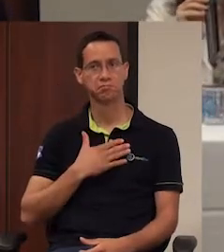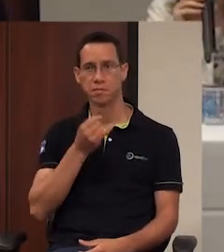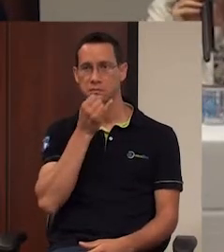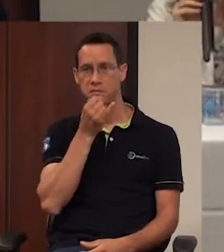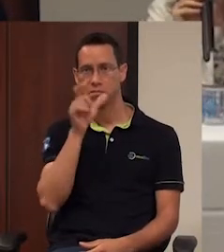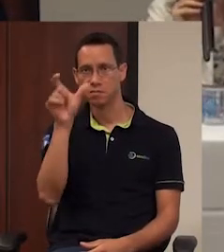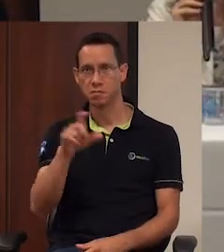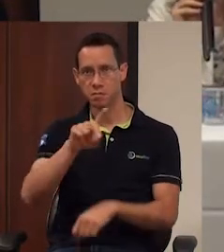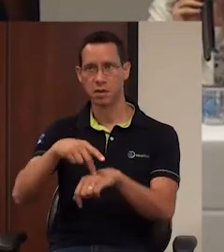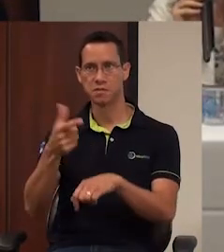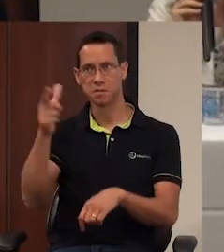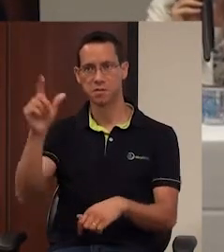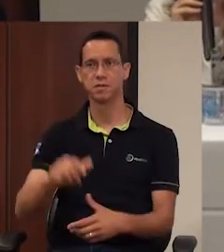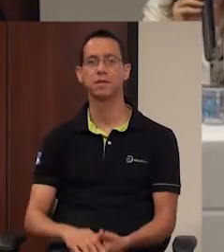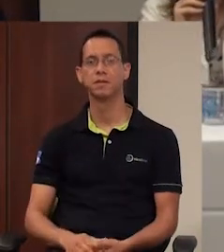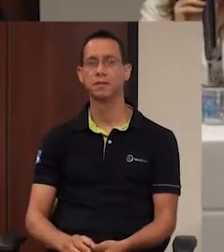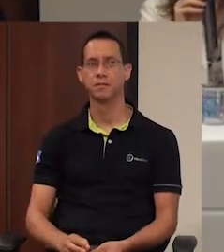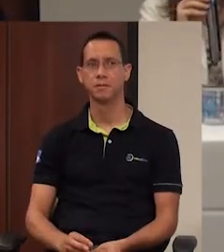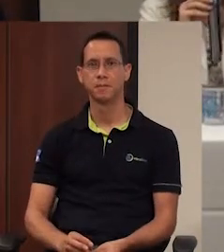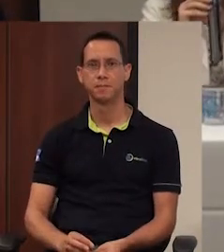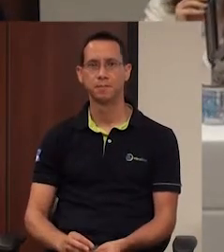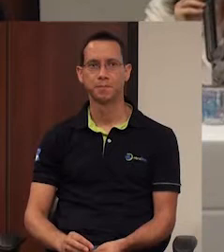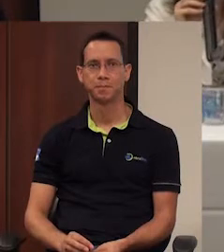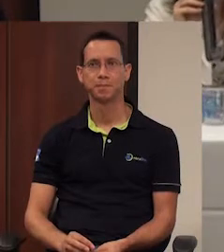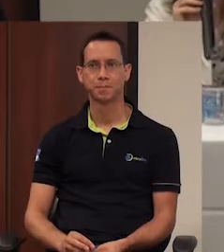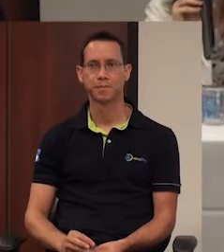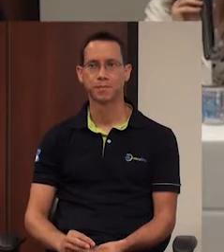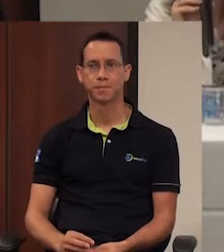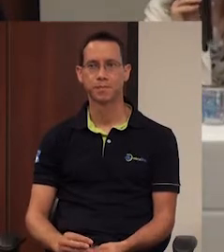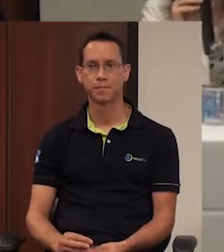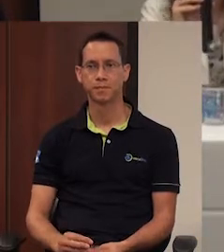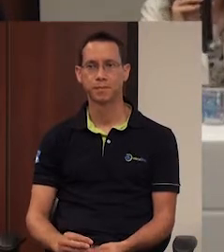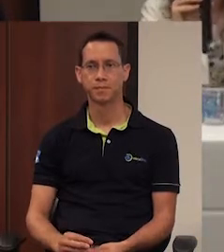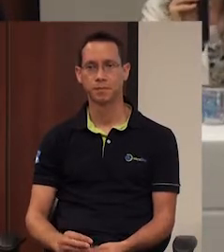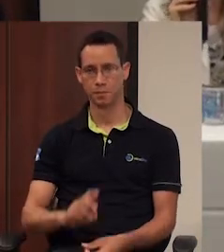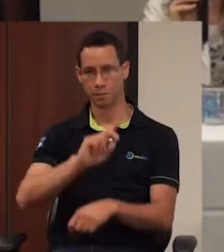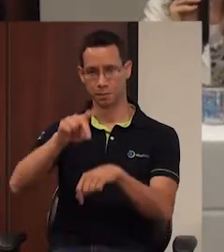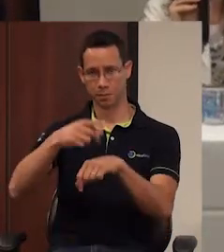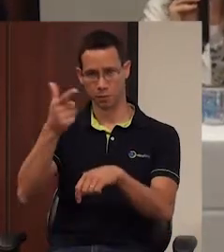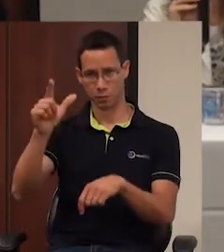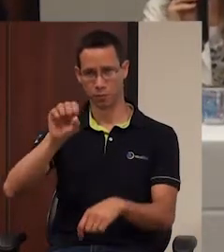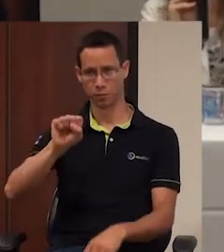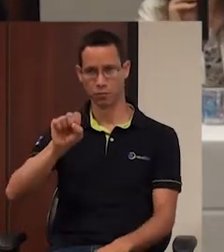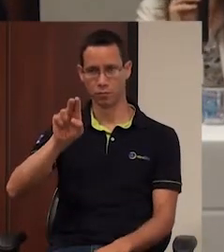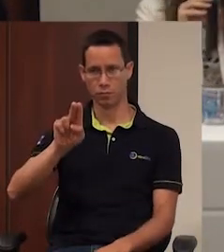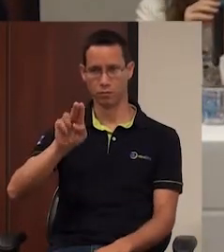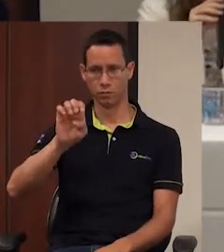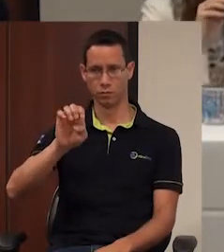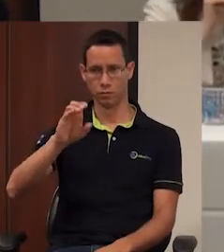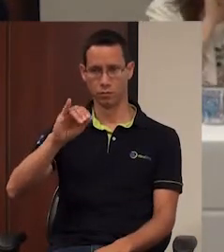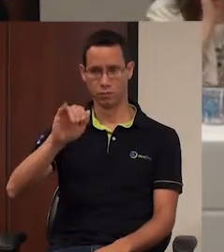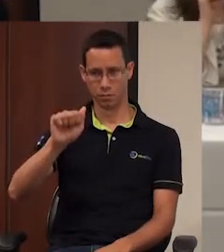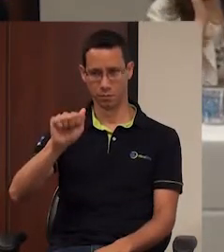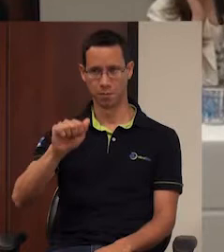os resultados mostram aí um cenário bastante otimista. na Suécia. Na Suécia tem uma